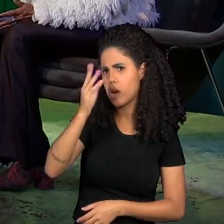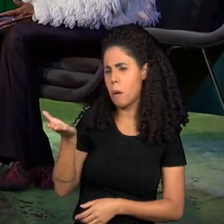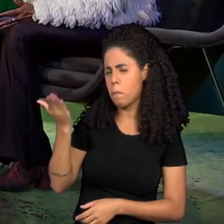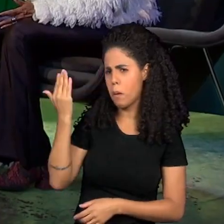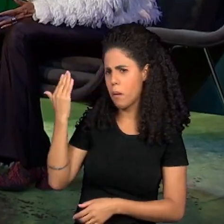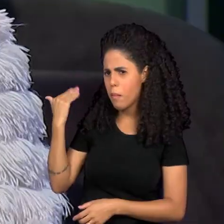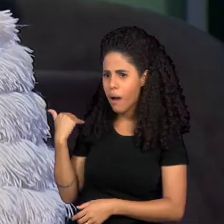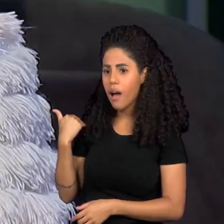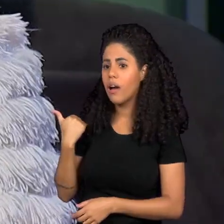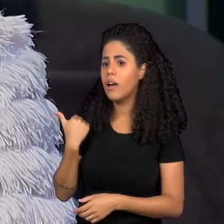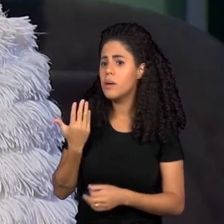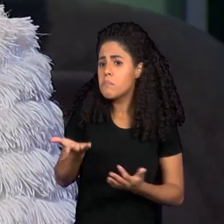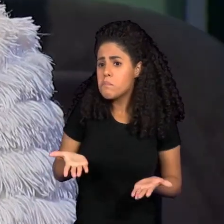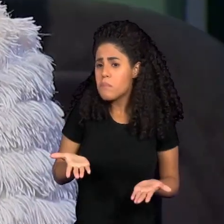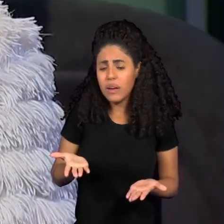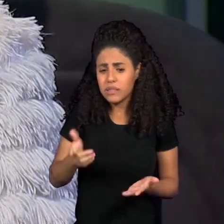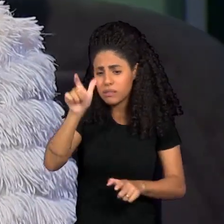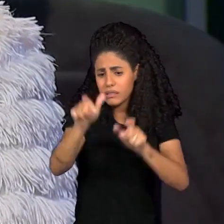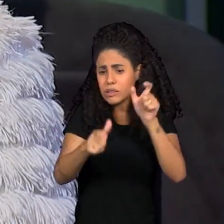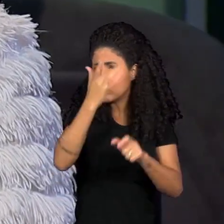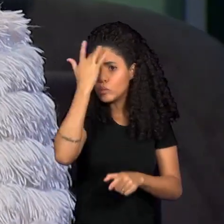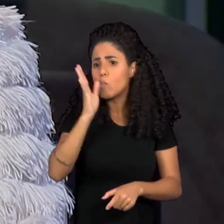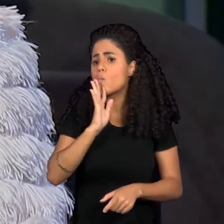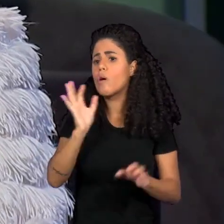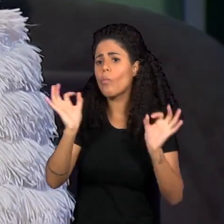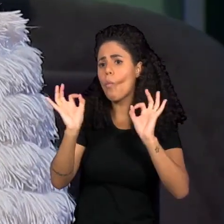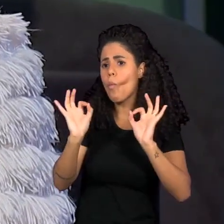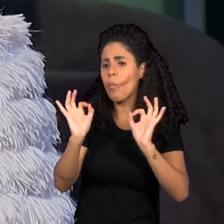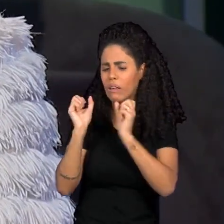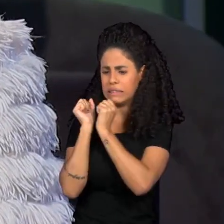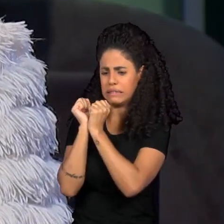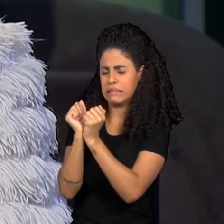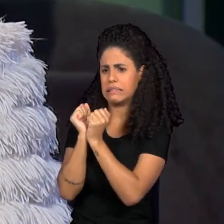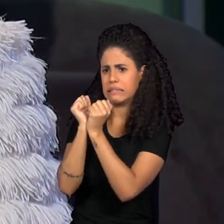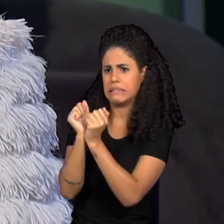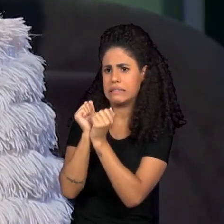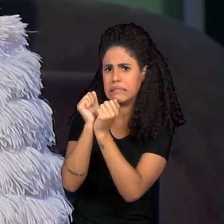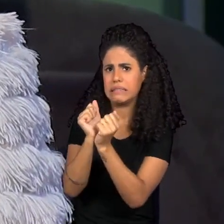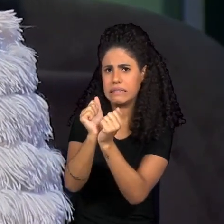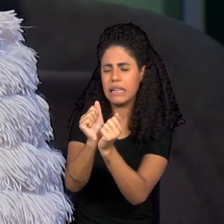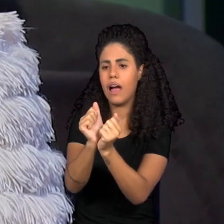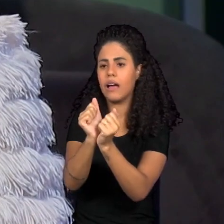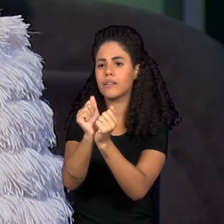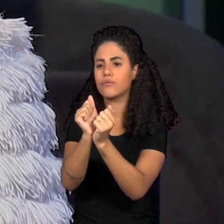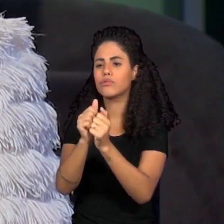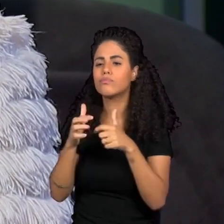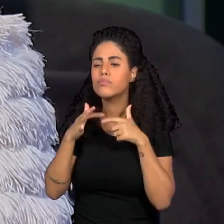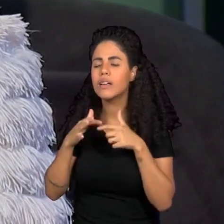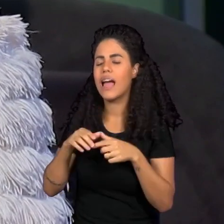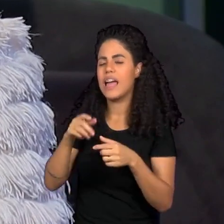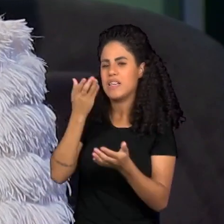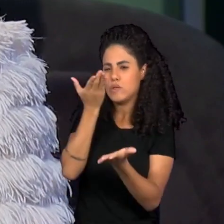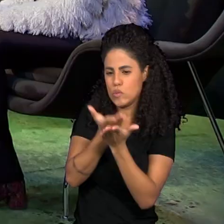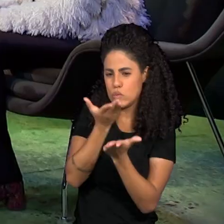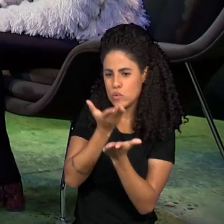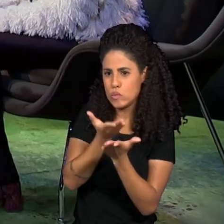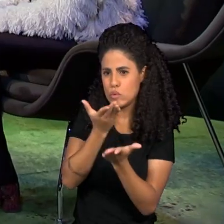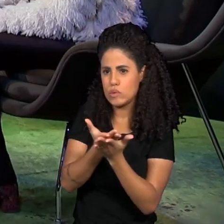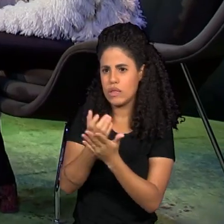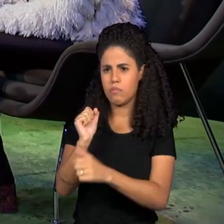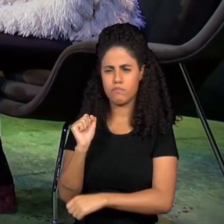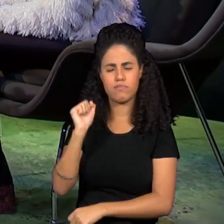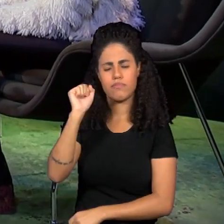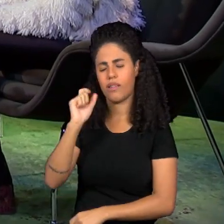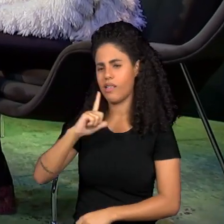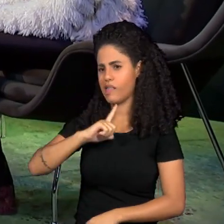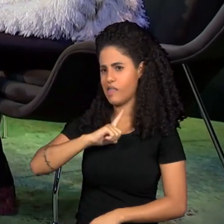orelhas de quem ele capturava dos escravos como um colar. Esse cara é estudado como um grande bandeirante. Esse é um